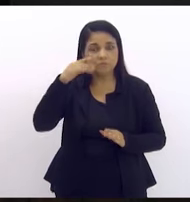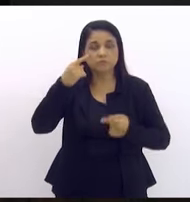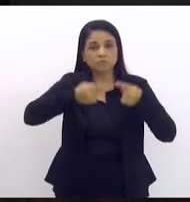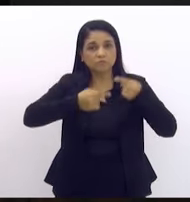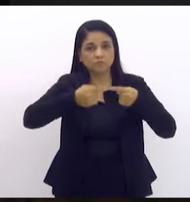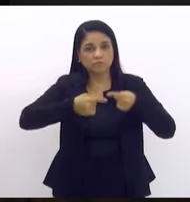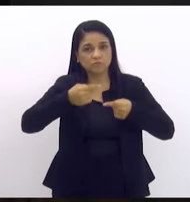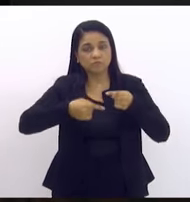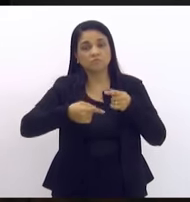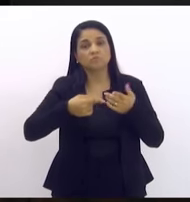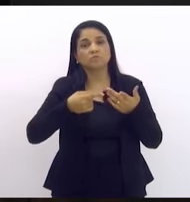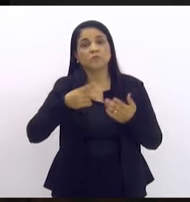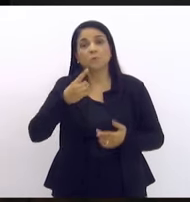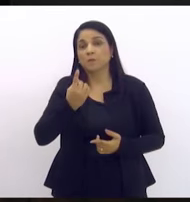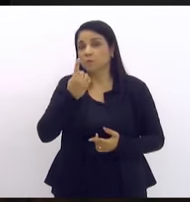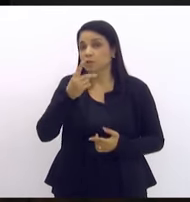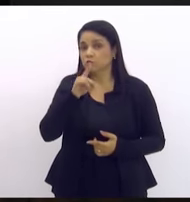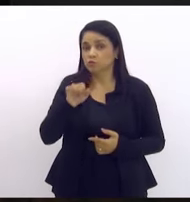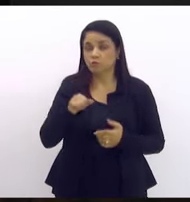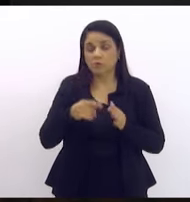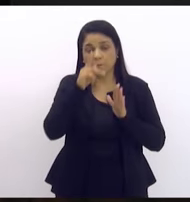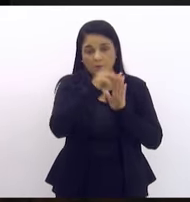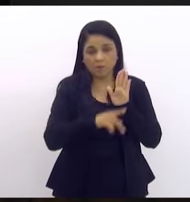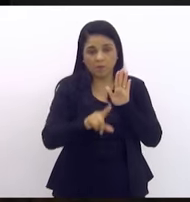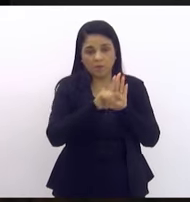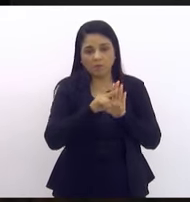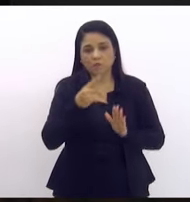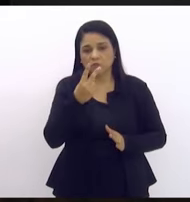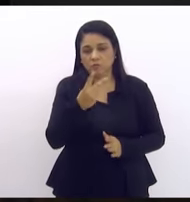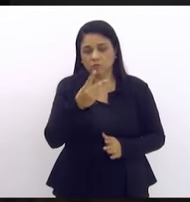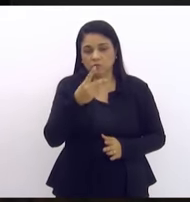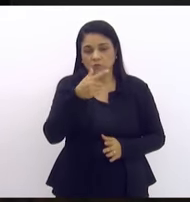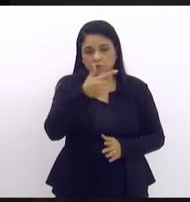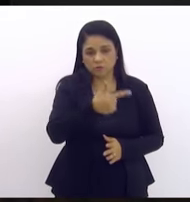prévia, primeiro dia, projeto de lei número